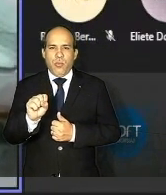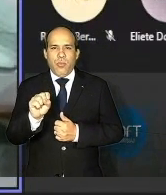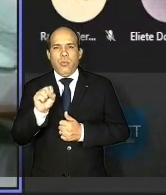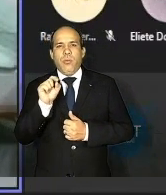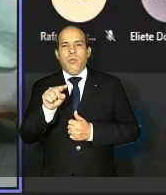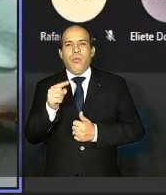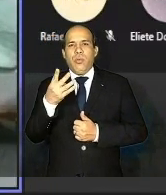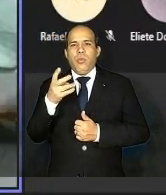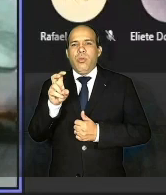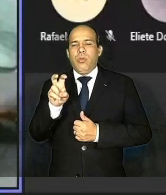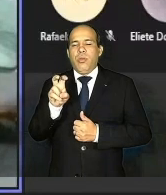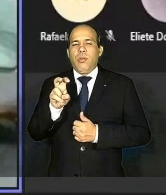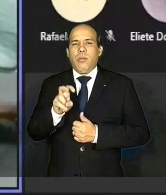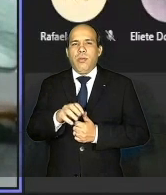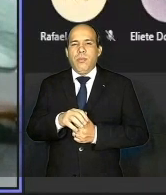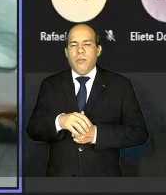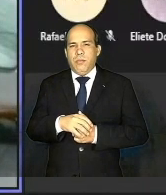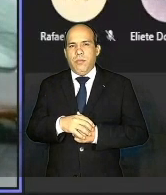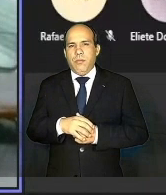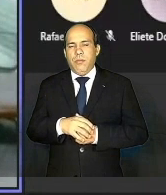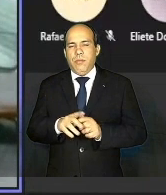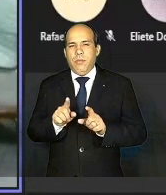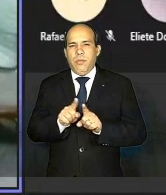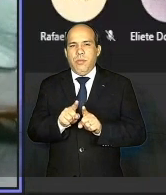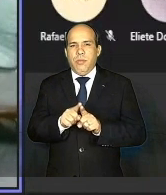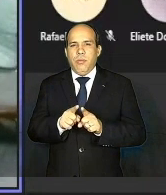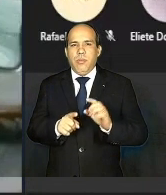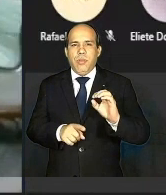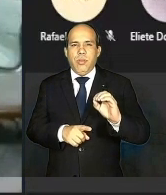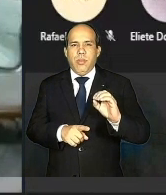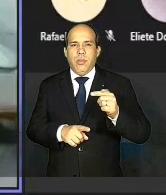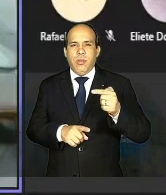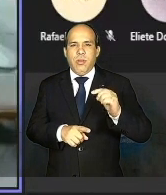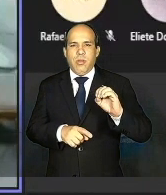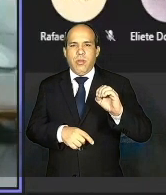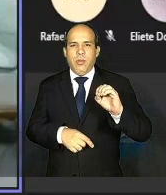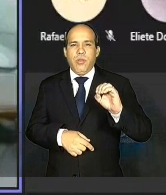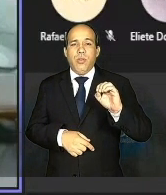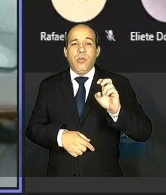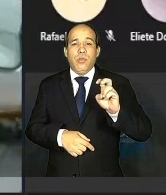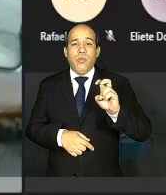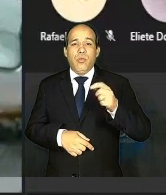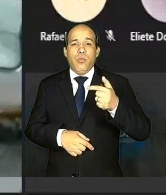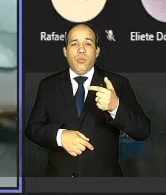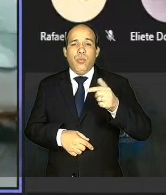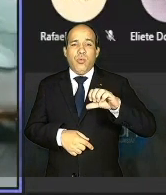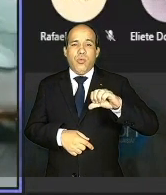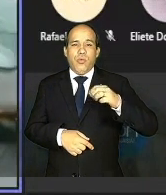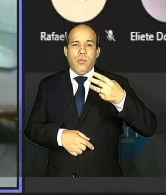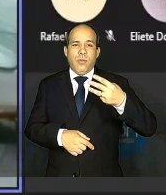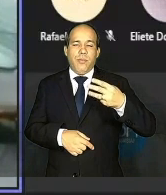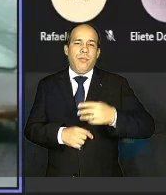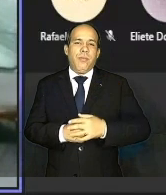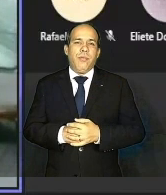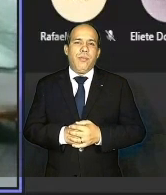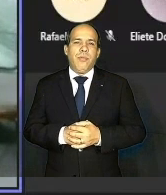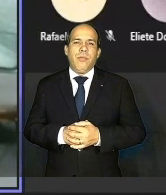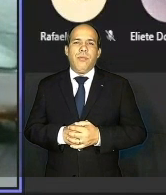071, 6498, dígito 45, e